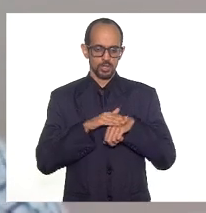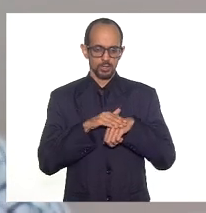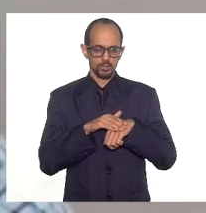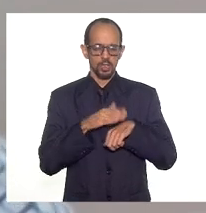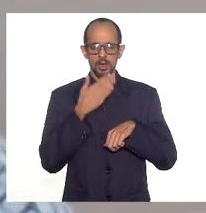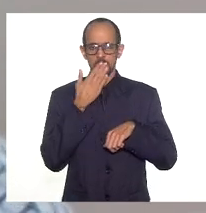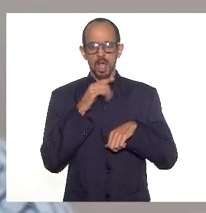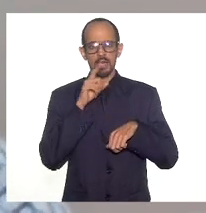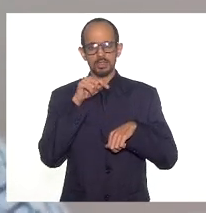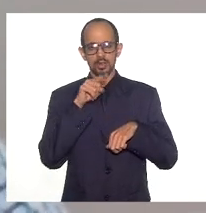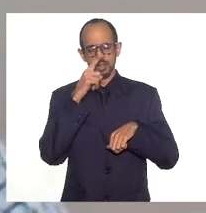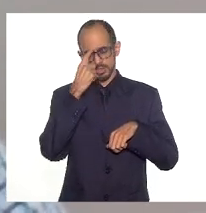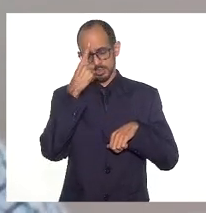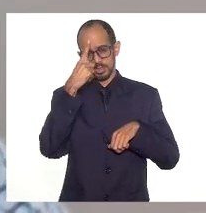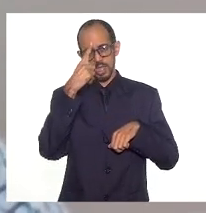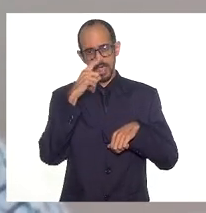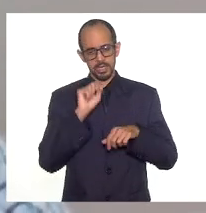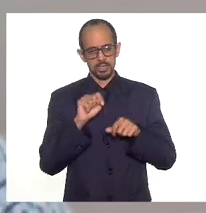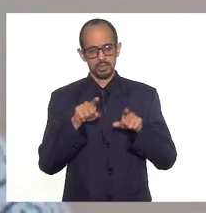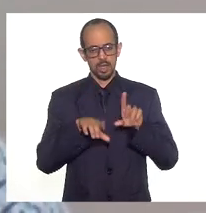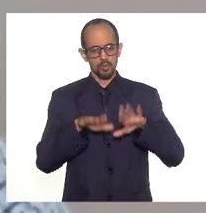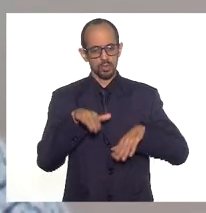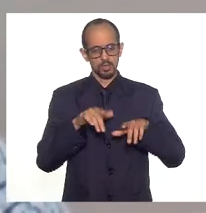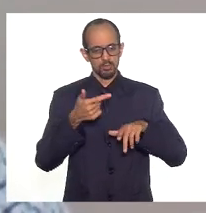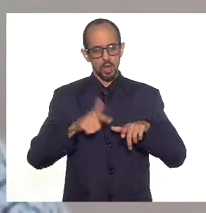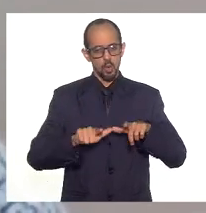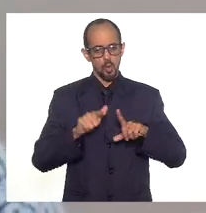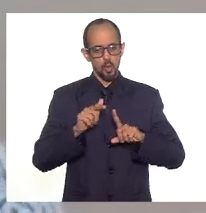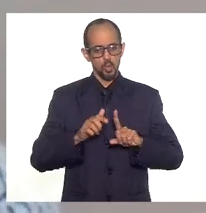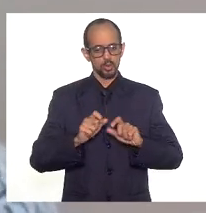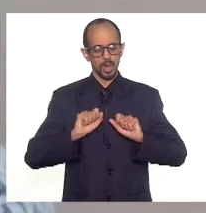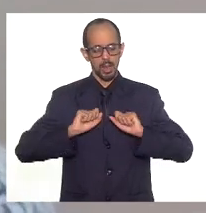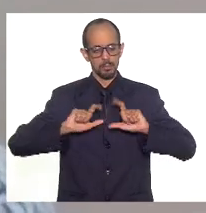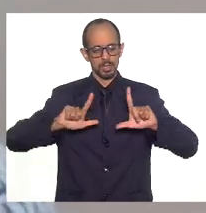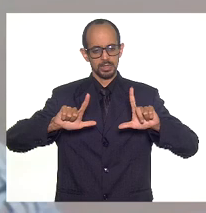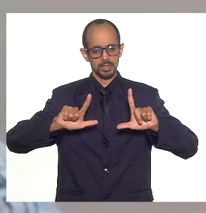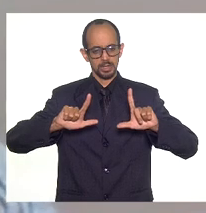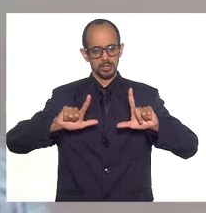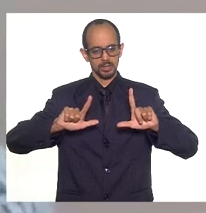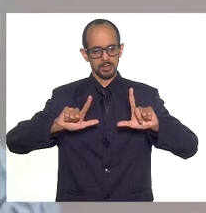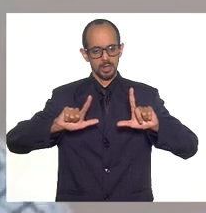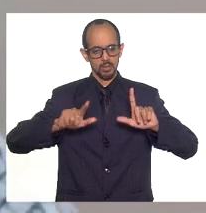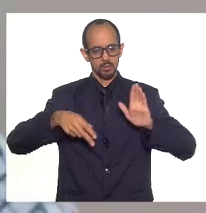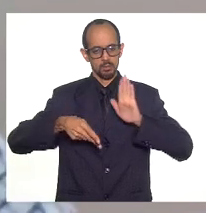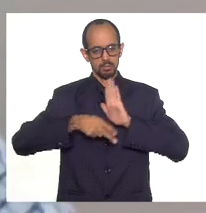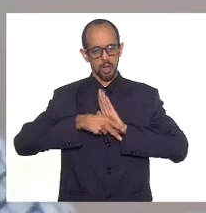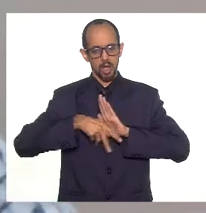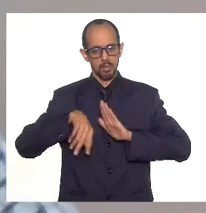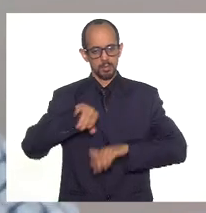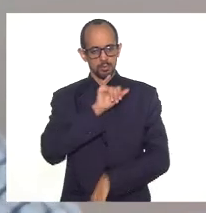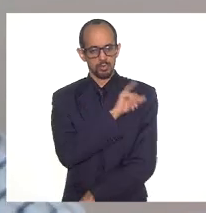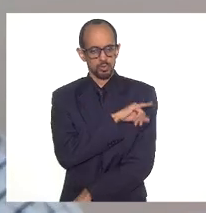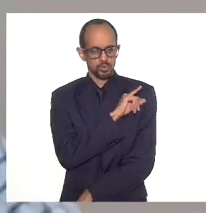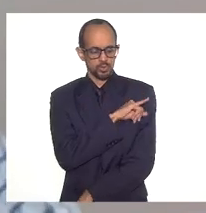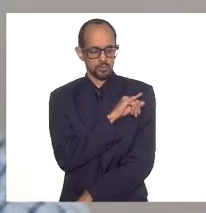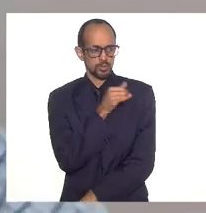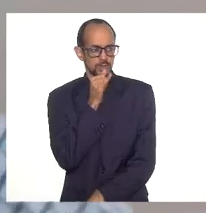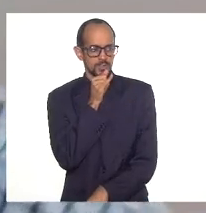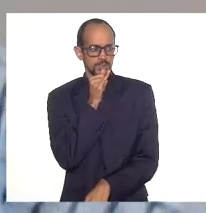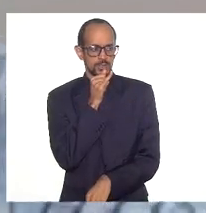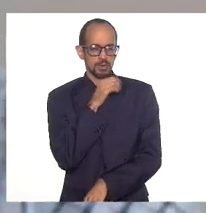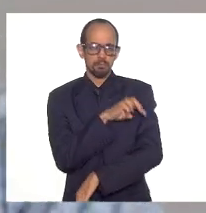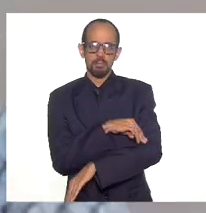aí, e talvez uma outra apresentação, né, mais voltada para o estado do Rio de Janeiro, né? A questão de Macaé, quer dizer, como é que fica essa